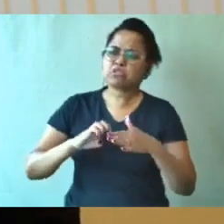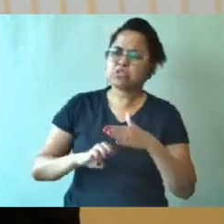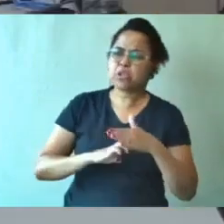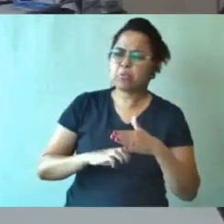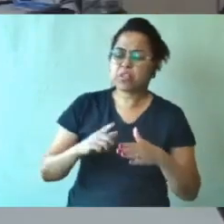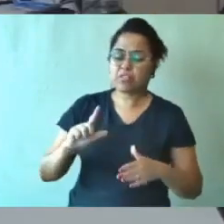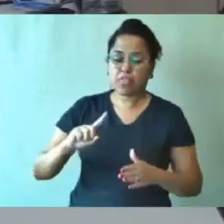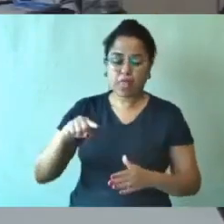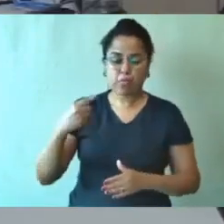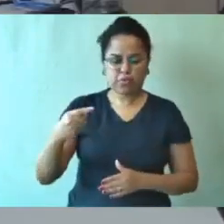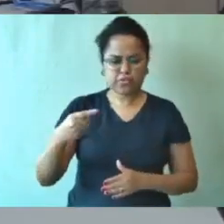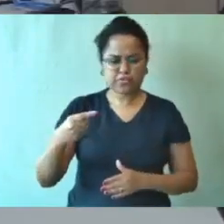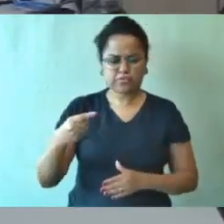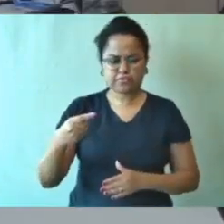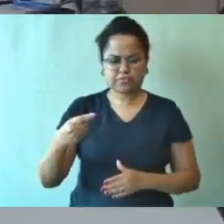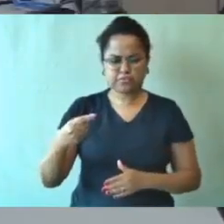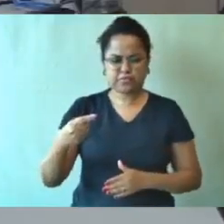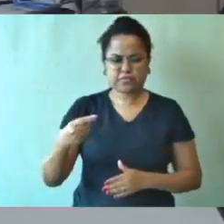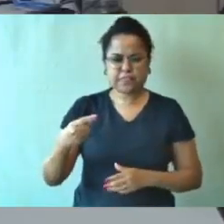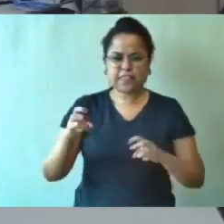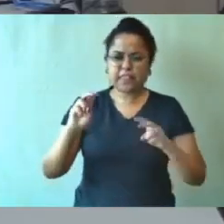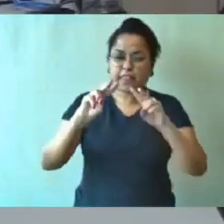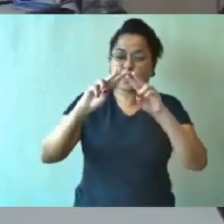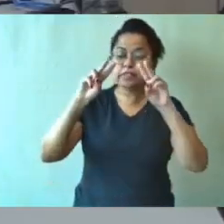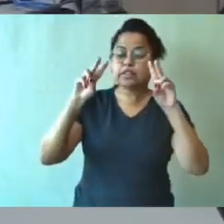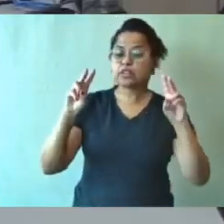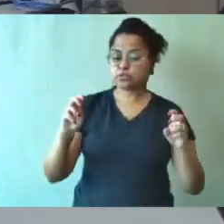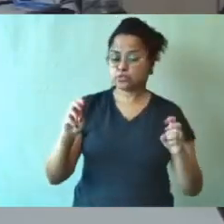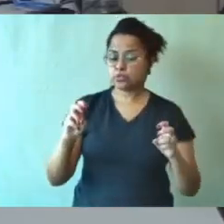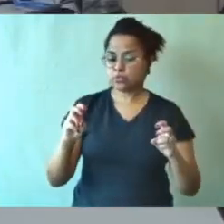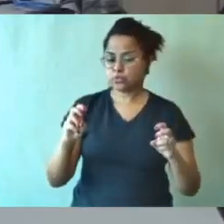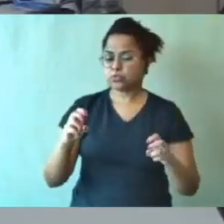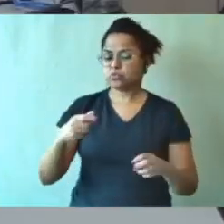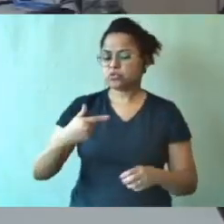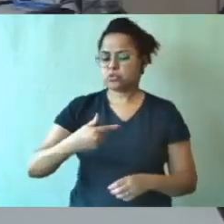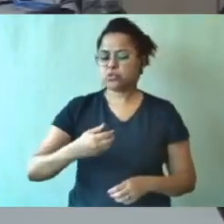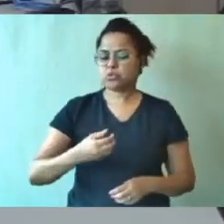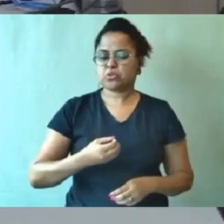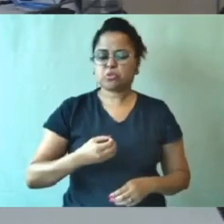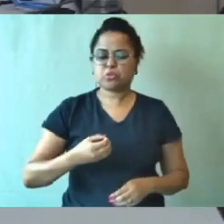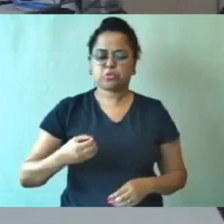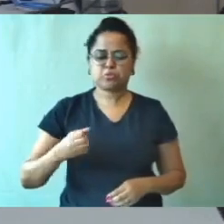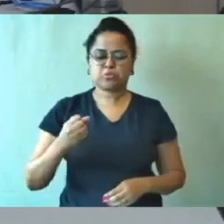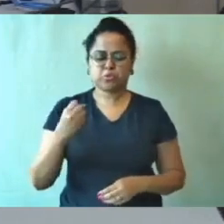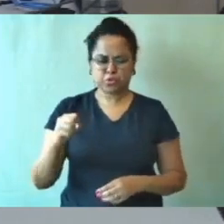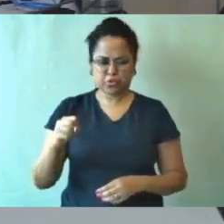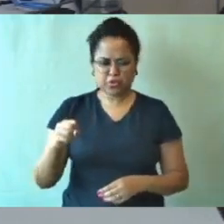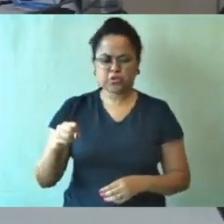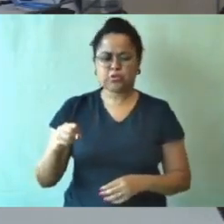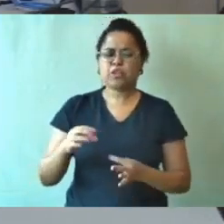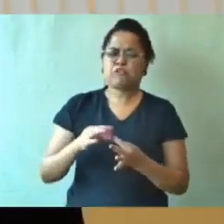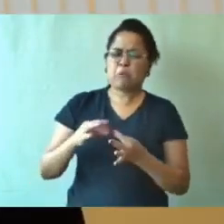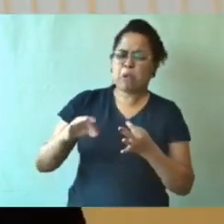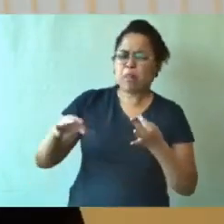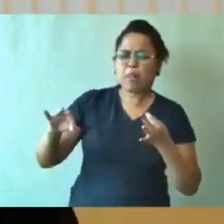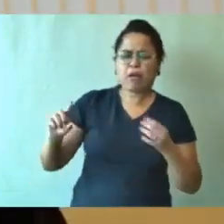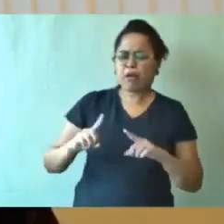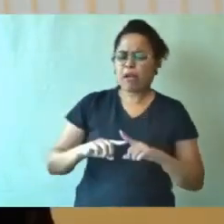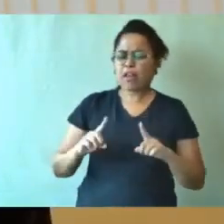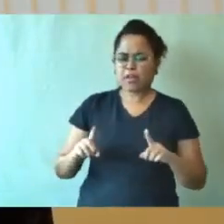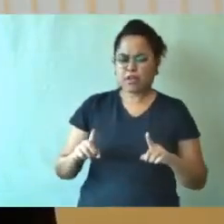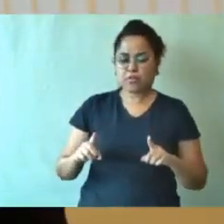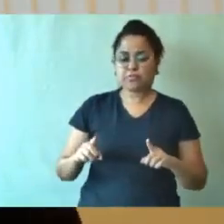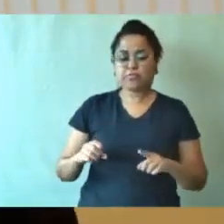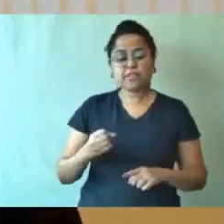de 2008, ele... Rende pano para a manga, mas eu não vou alongar com o senhor aqui não, para a gente também não perder não, o... Depois, se quiser um dia que